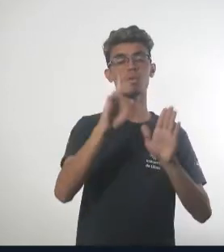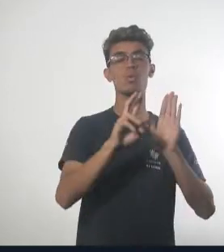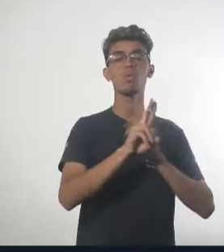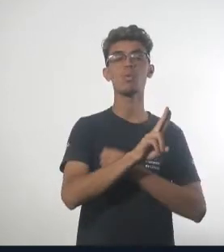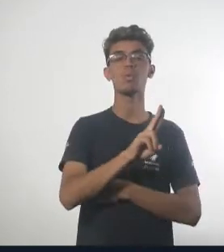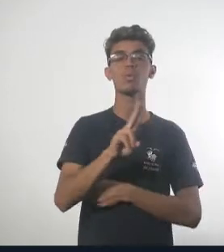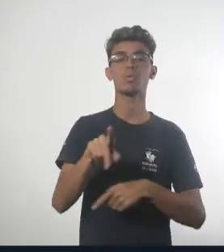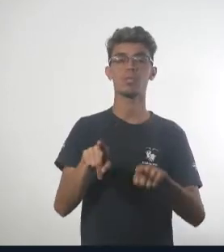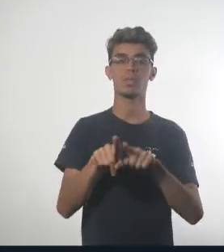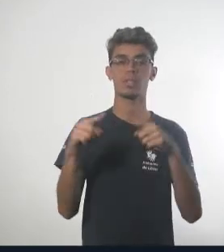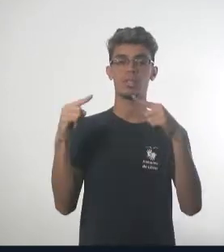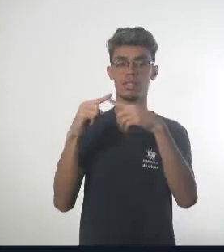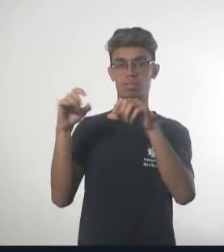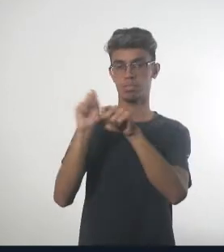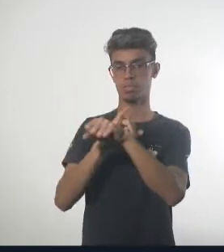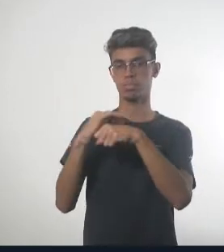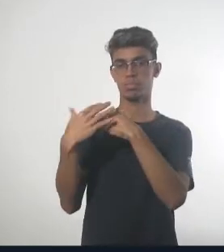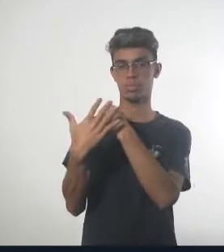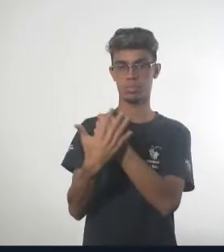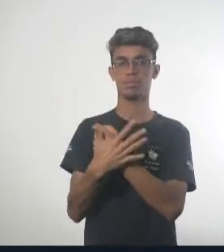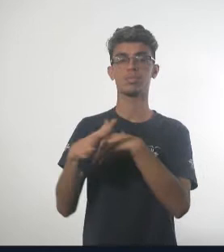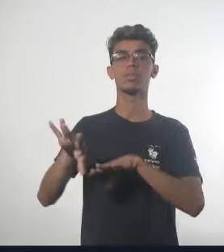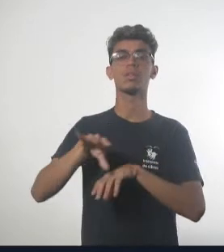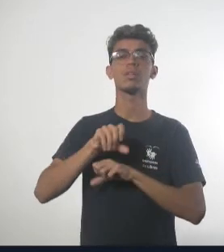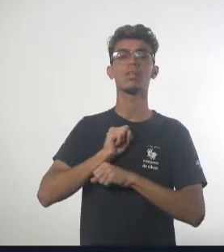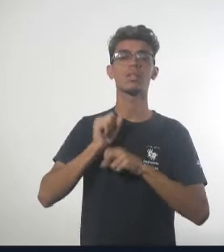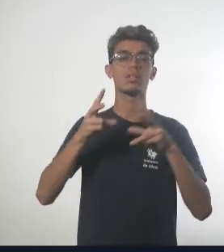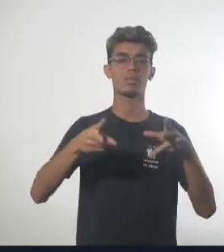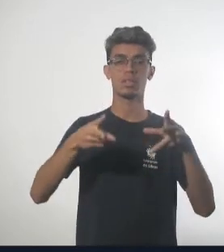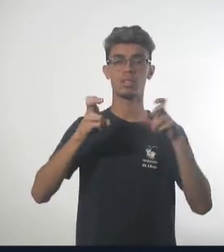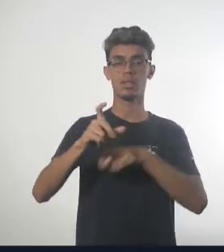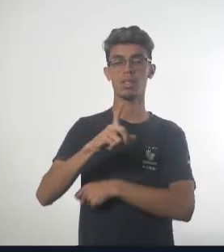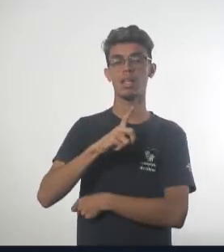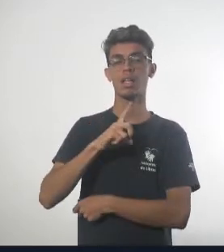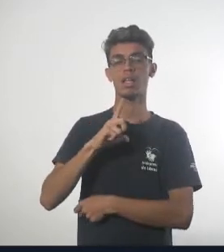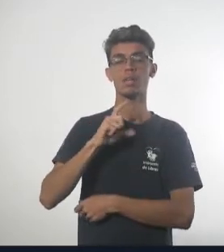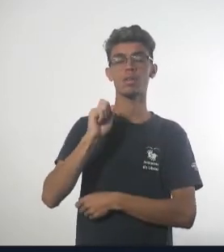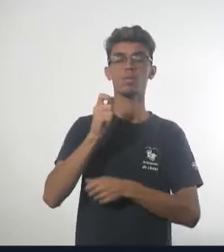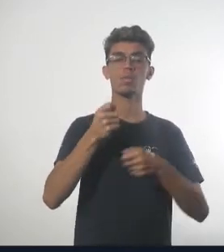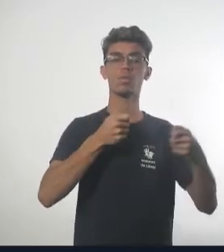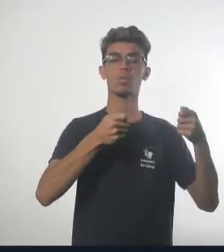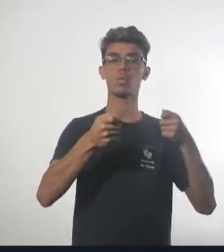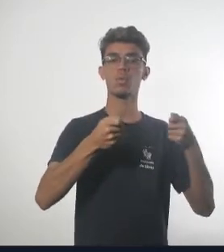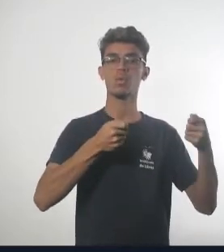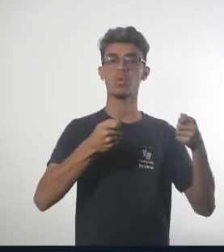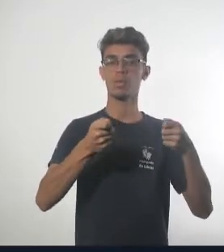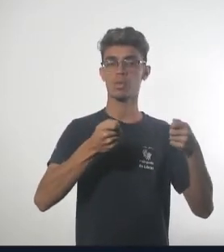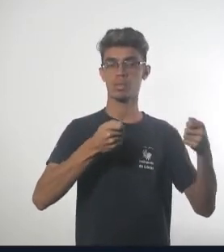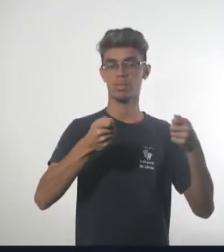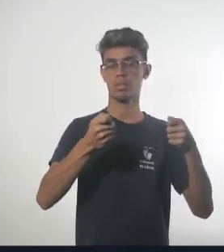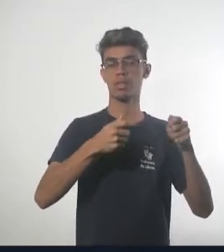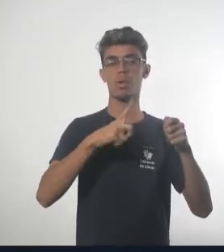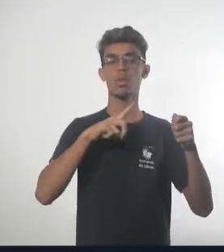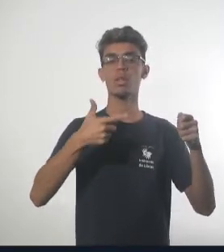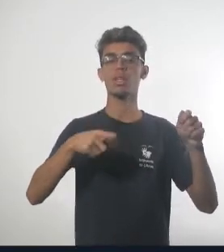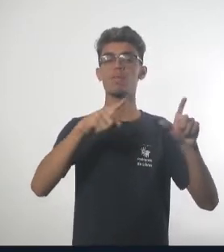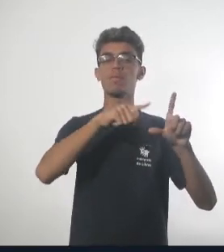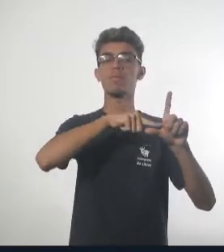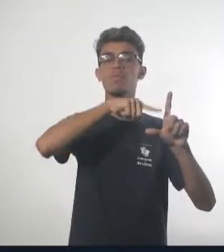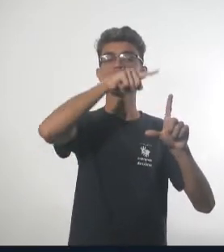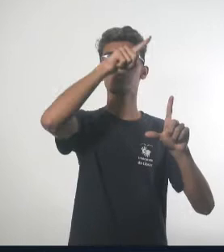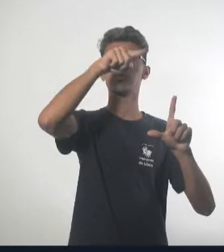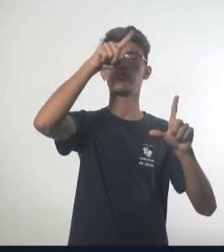para essa faixa etária, as SRAGs por Covid, a gente também observa um cenário de estabilidade. Não houve um sinal de aumento de SRAGs